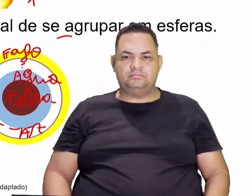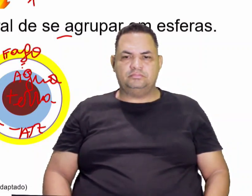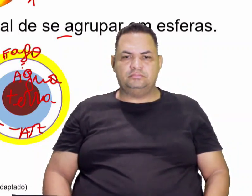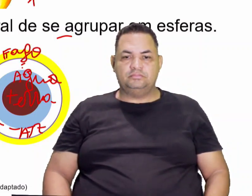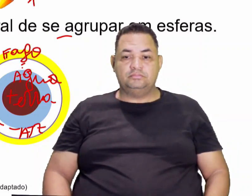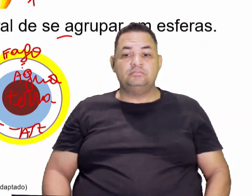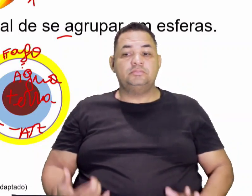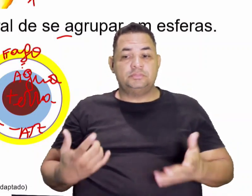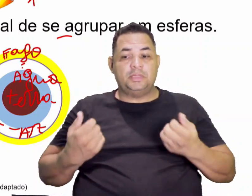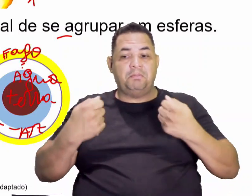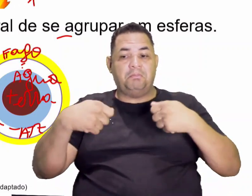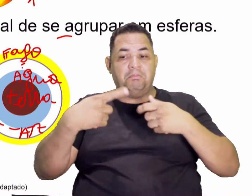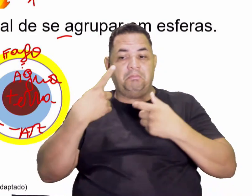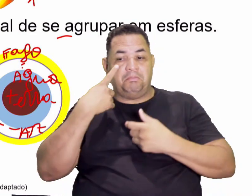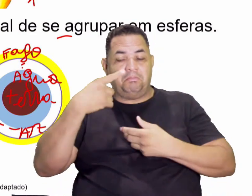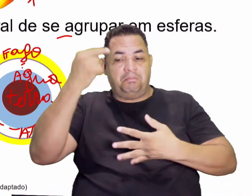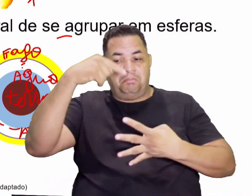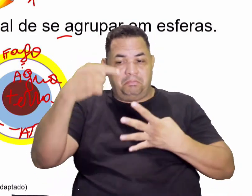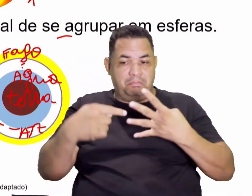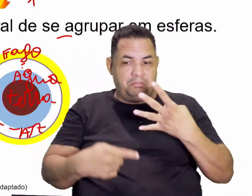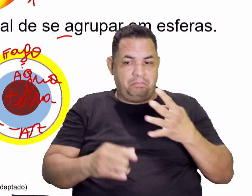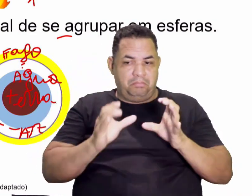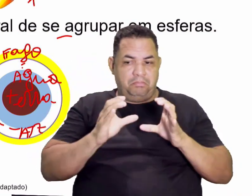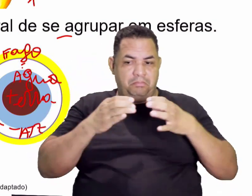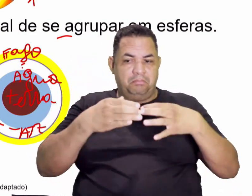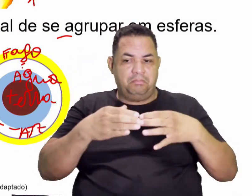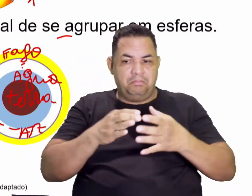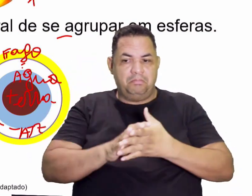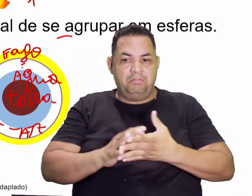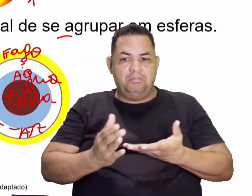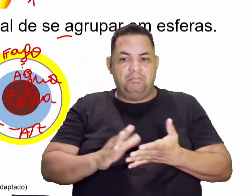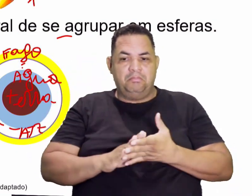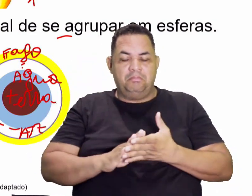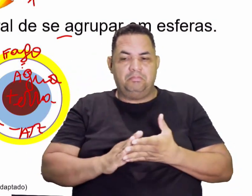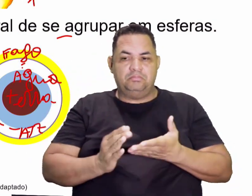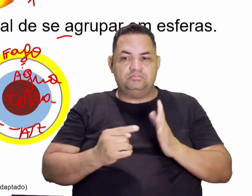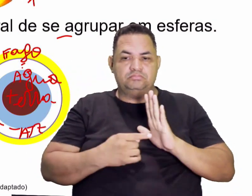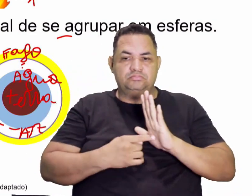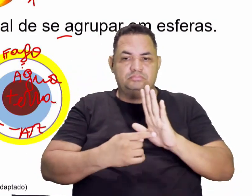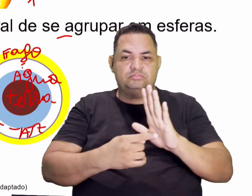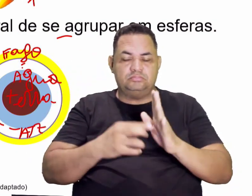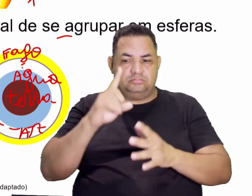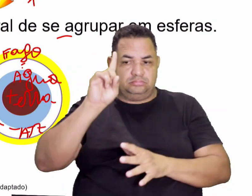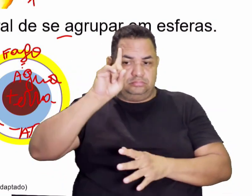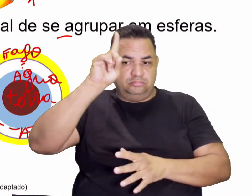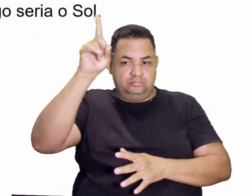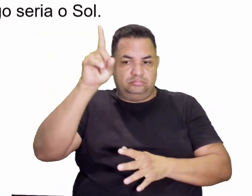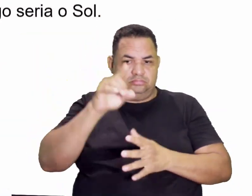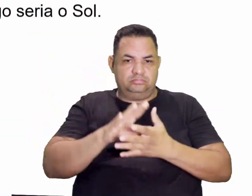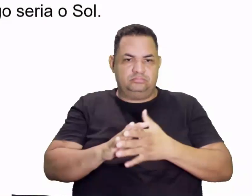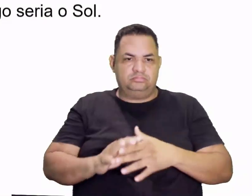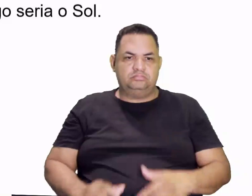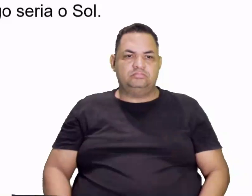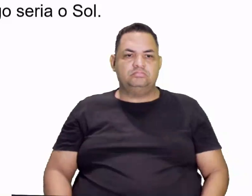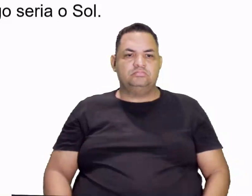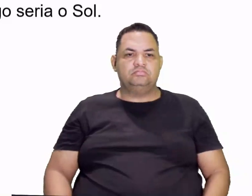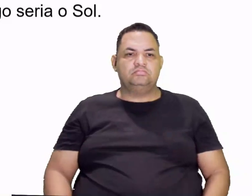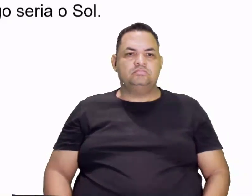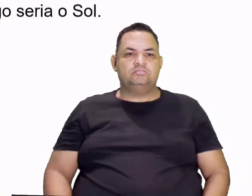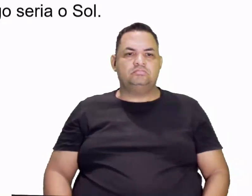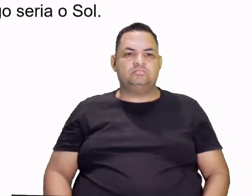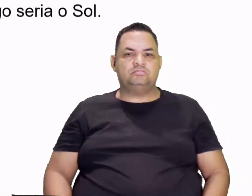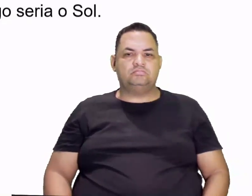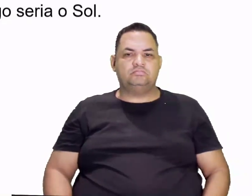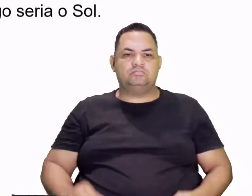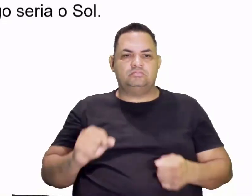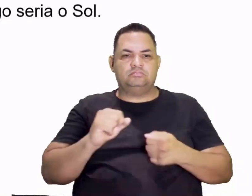a perspectiva, né, os elementos que agrupavam a esfera e trouxeram essa ideia para o centro do universo, né? Ó, eu